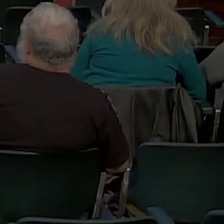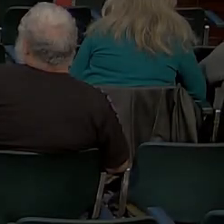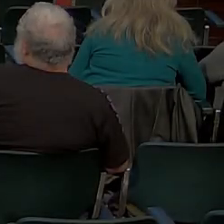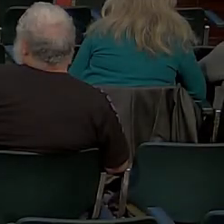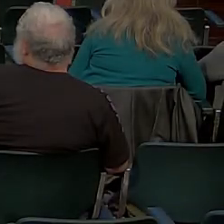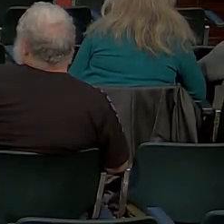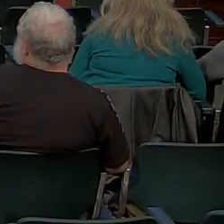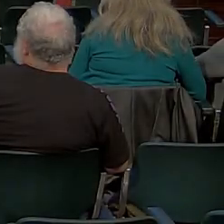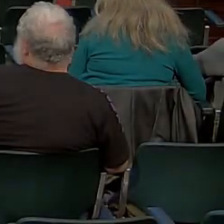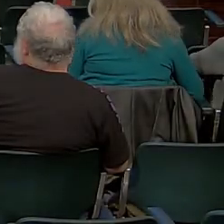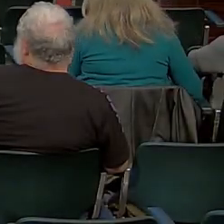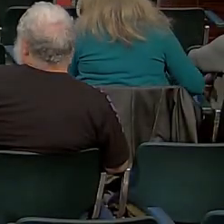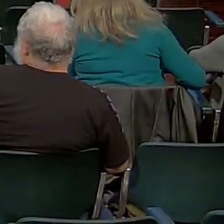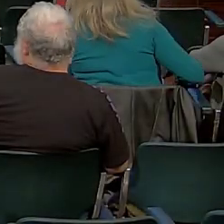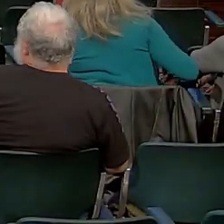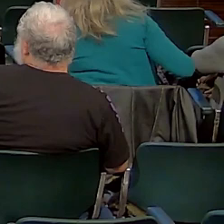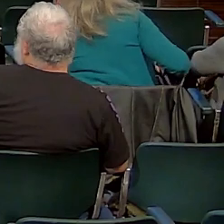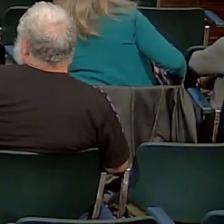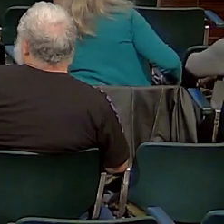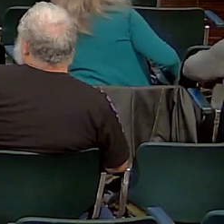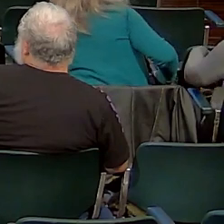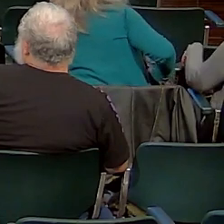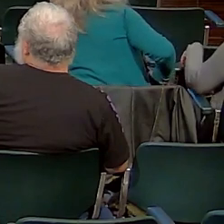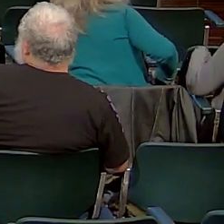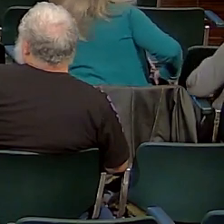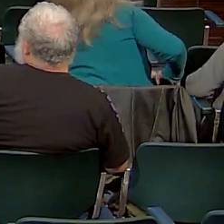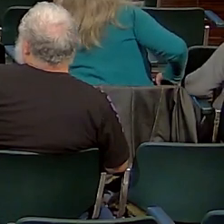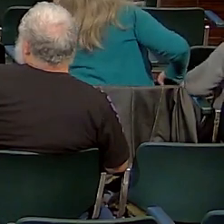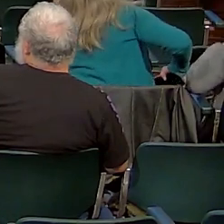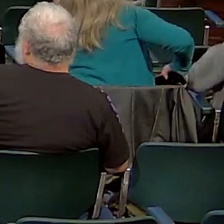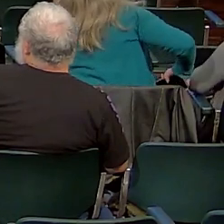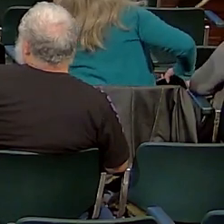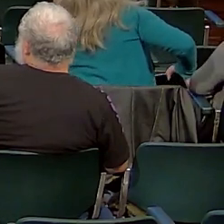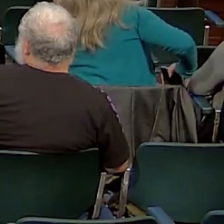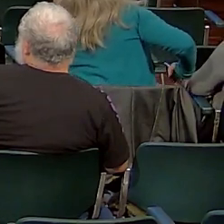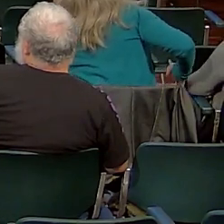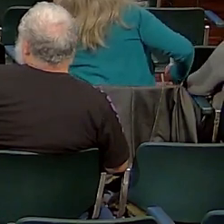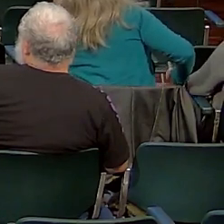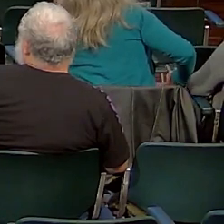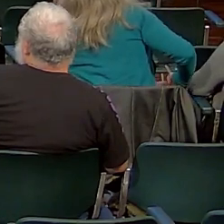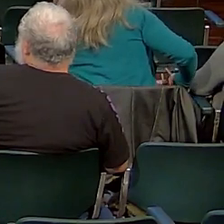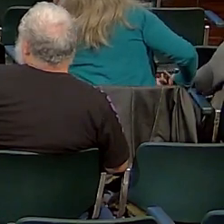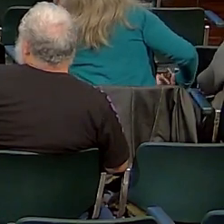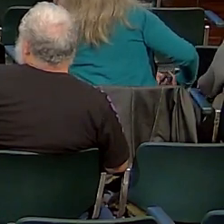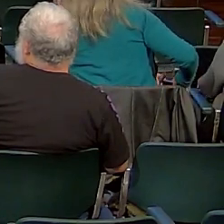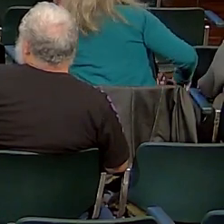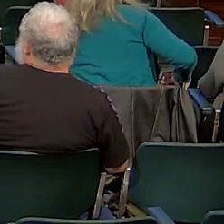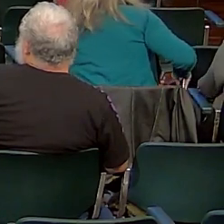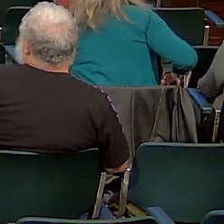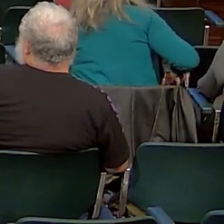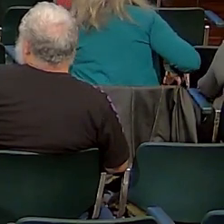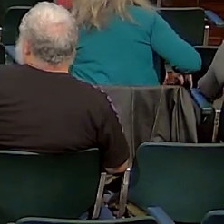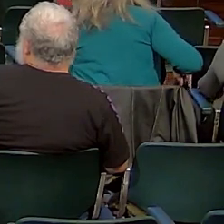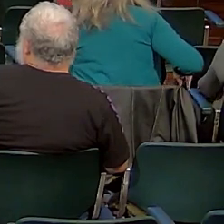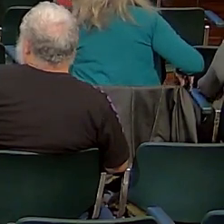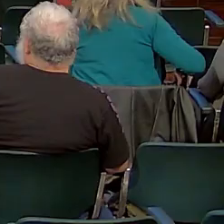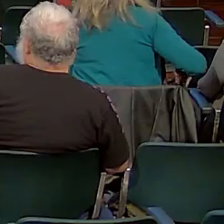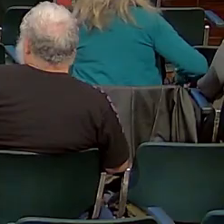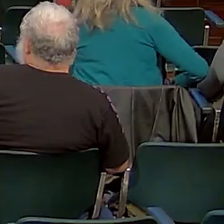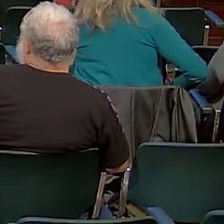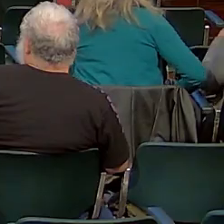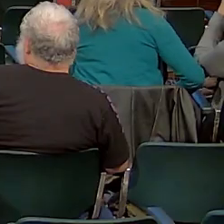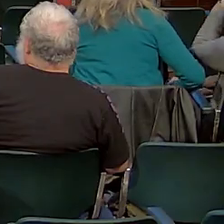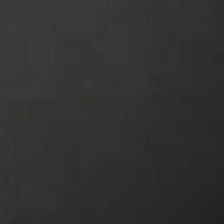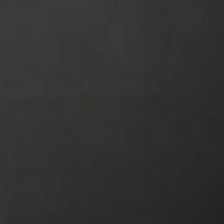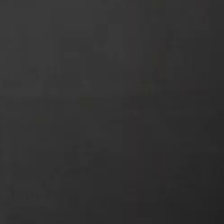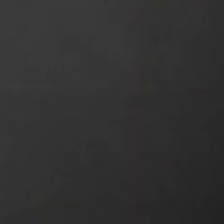Saúdos a todos. A xornada sobre contra a impunidade está na recta final e como colofón imos a mirar ao país veciño, a